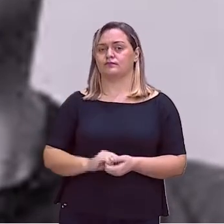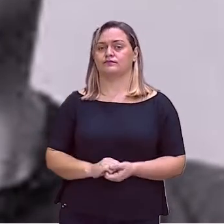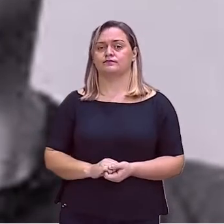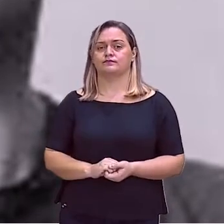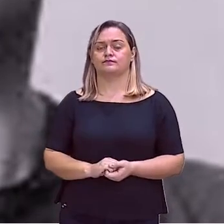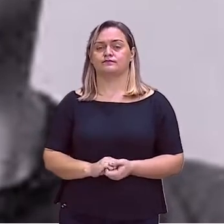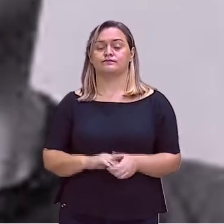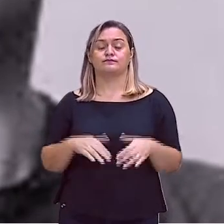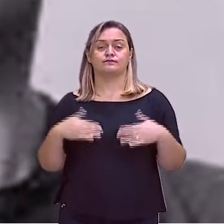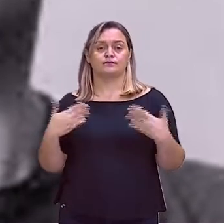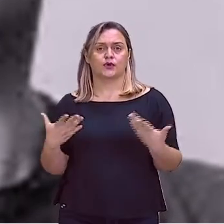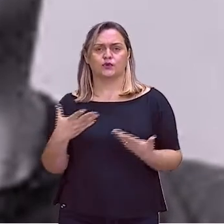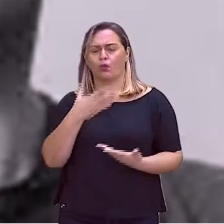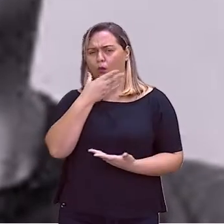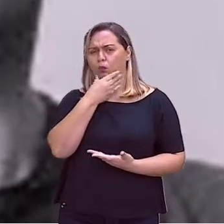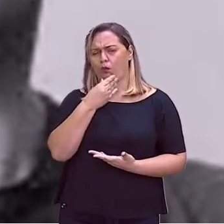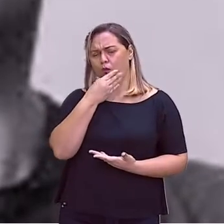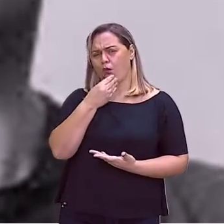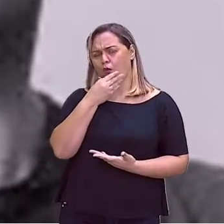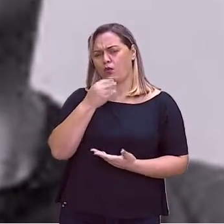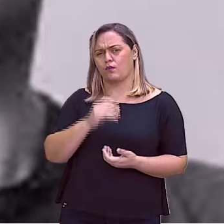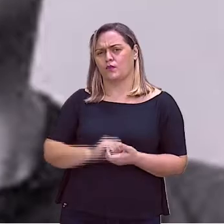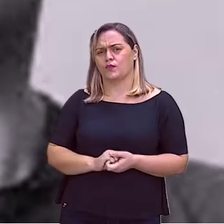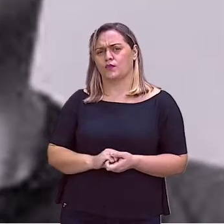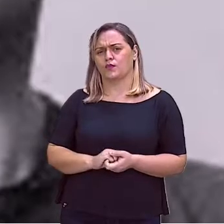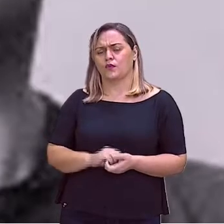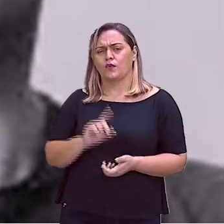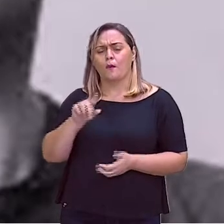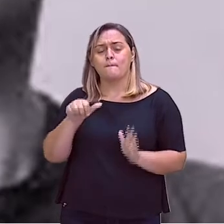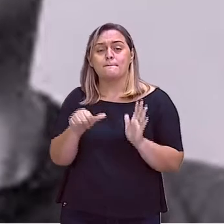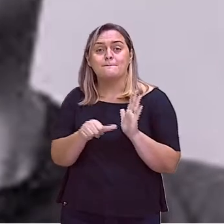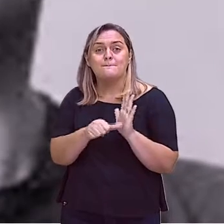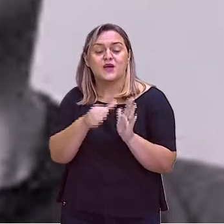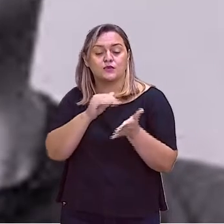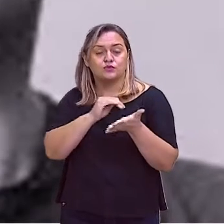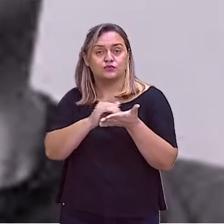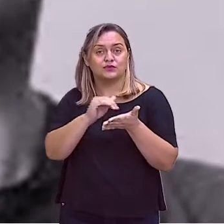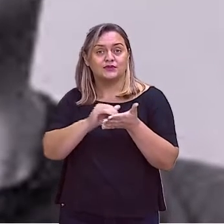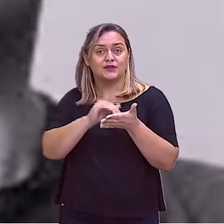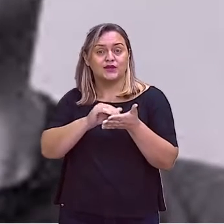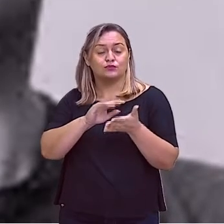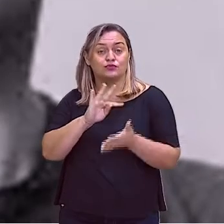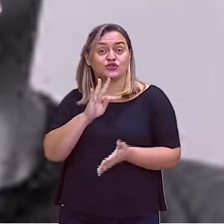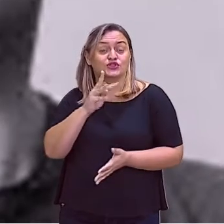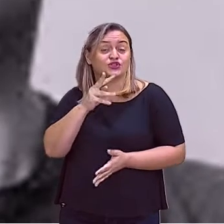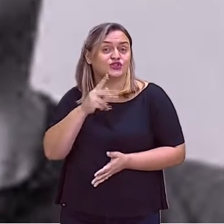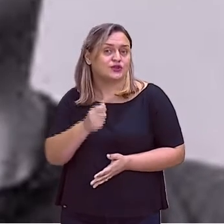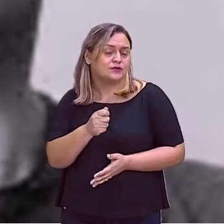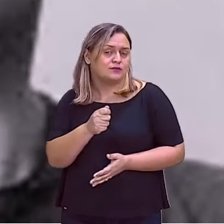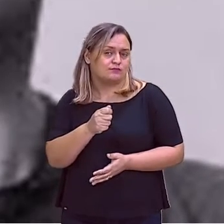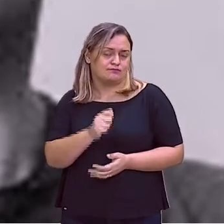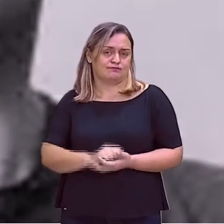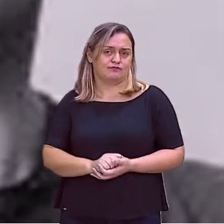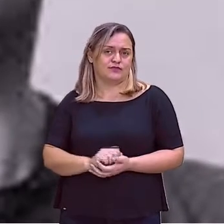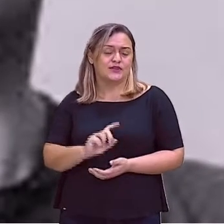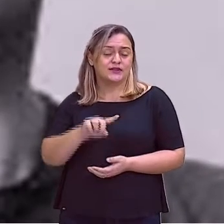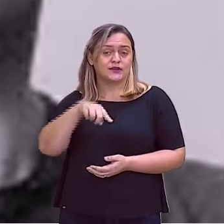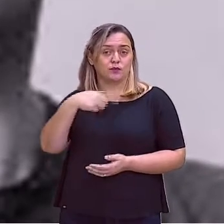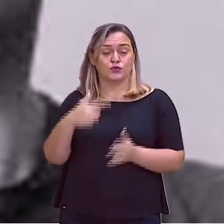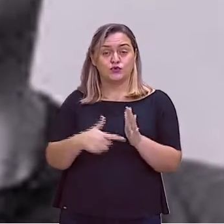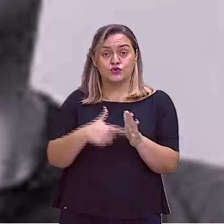Entretanto, o Barão de Coubertin foi o primeiro secretário-geral e depois o